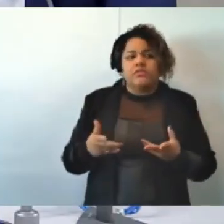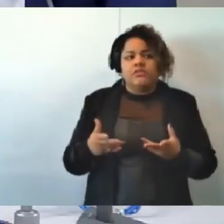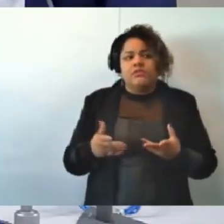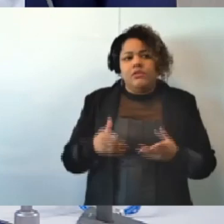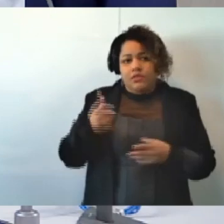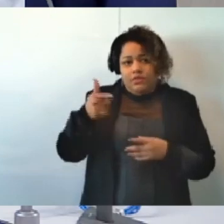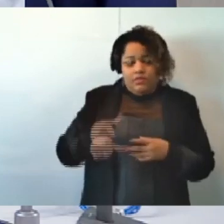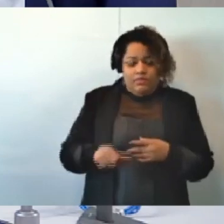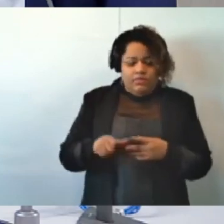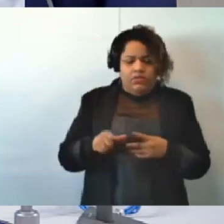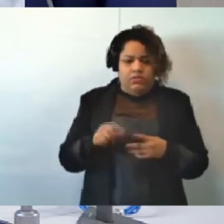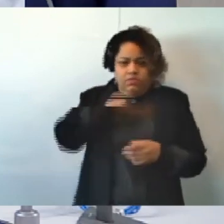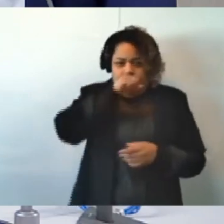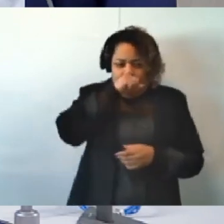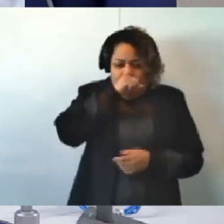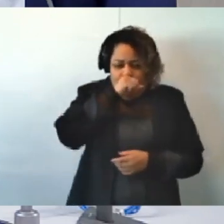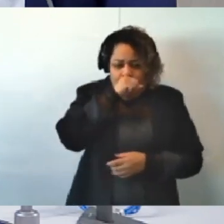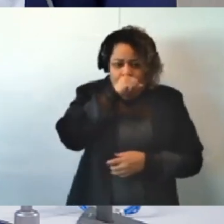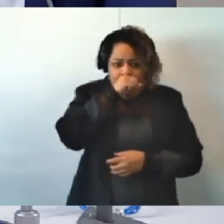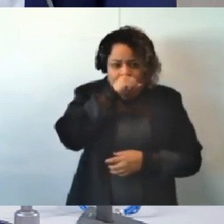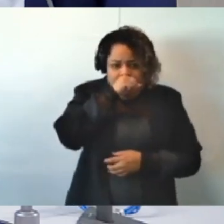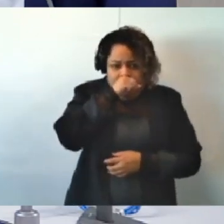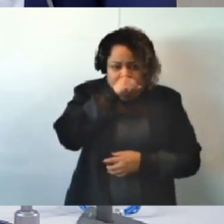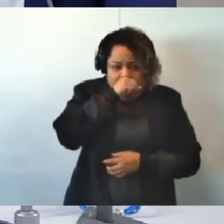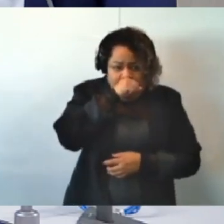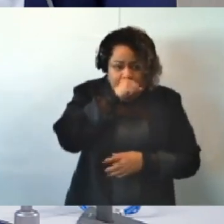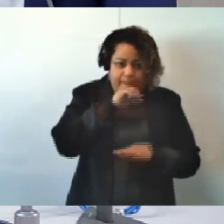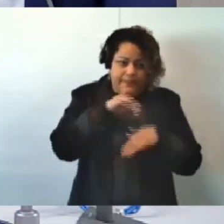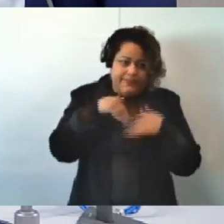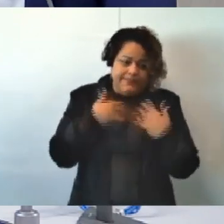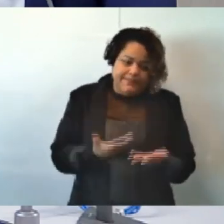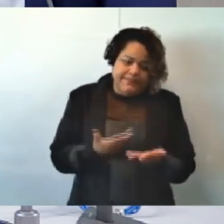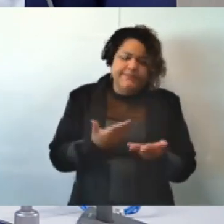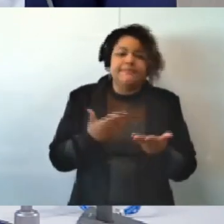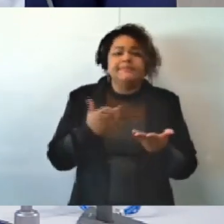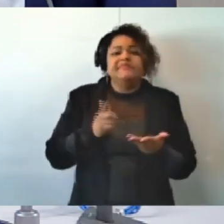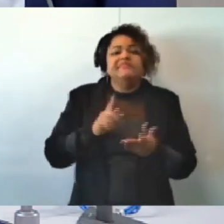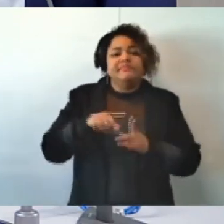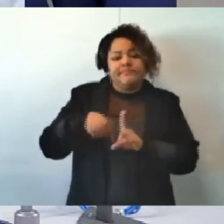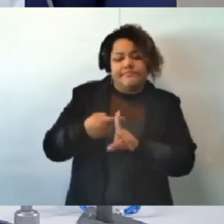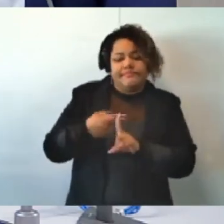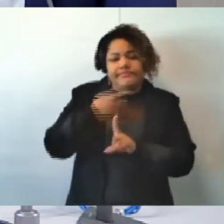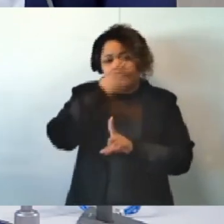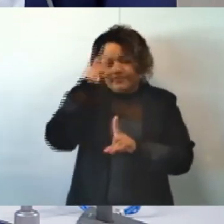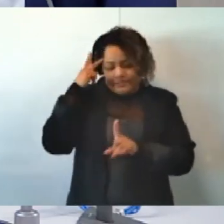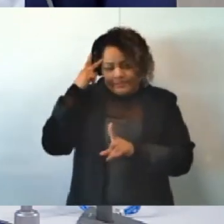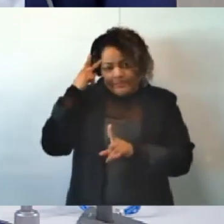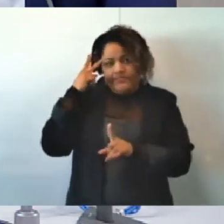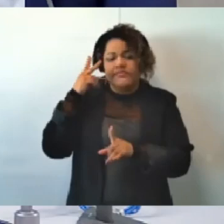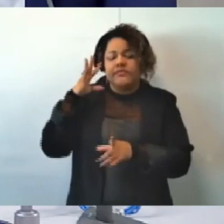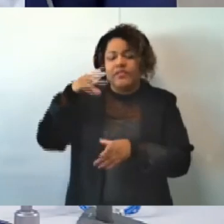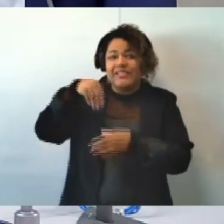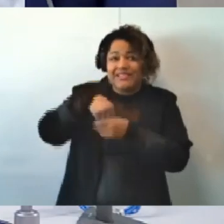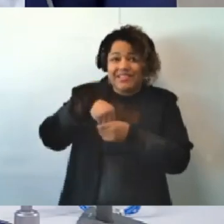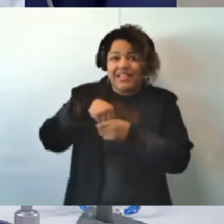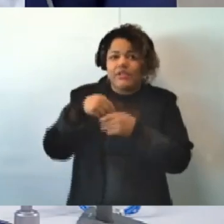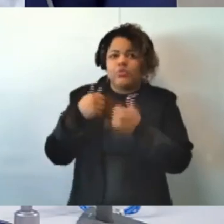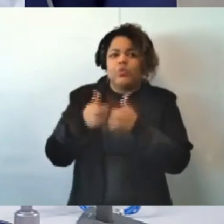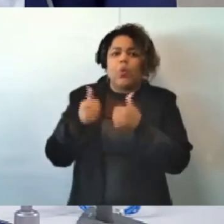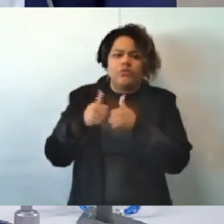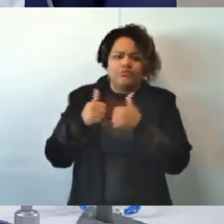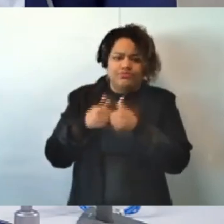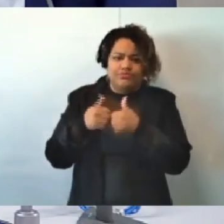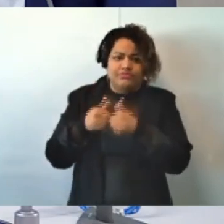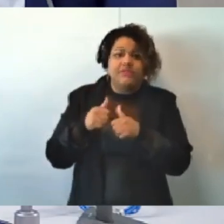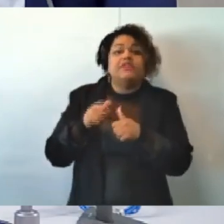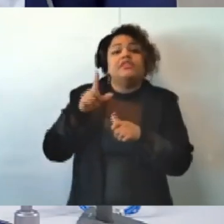peso das pessoas, né, ainda dentro desses equipamentos, né, dentro desses ônibus. É, Patrícia